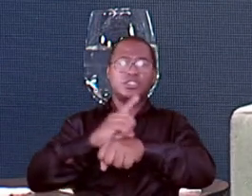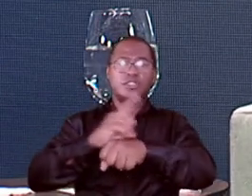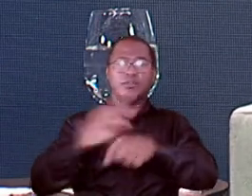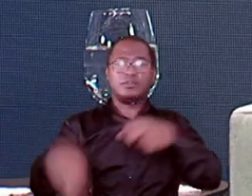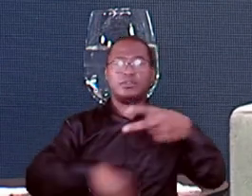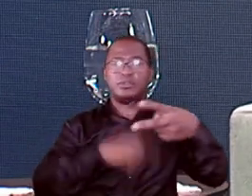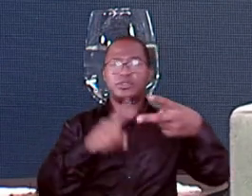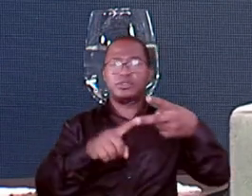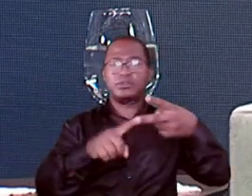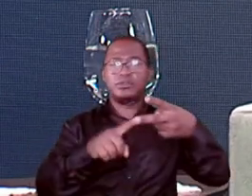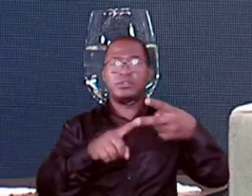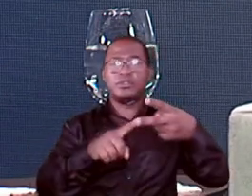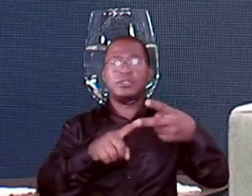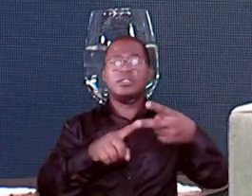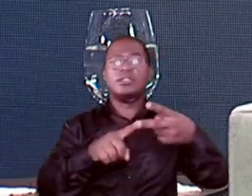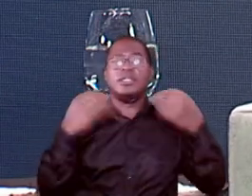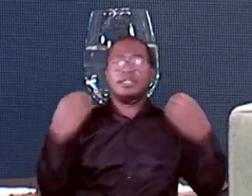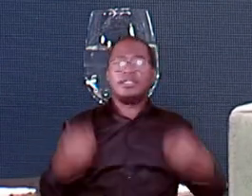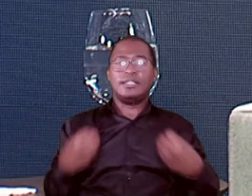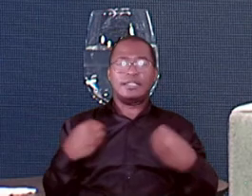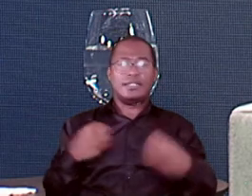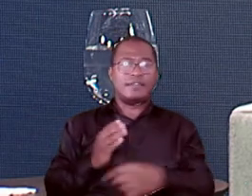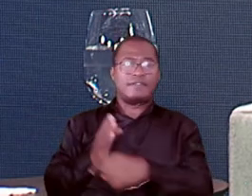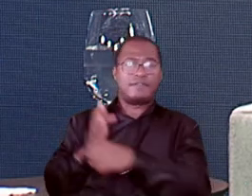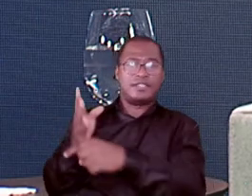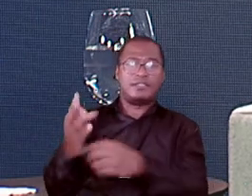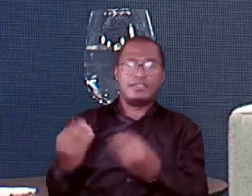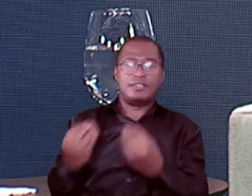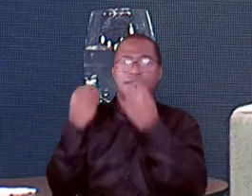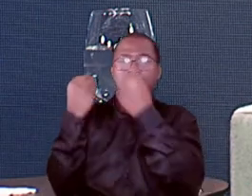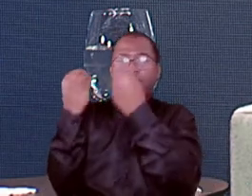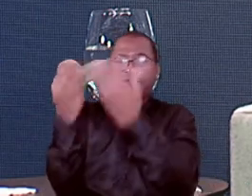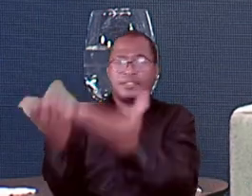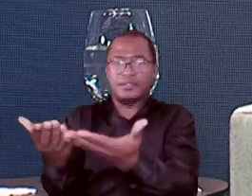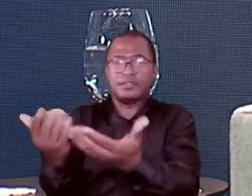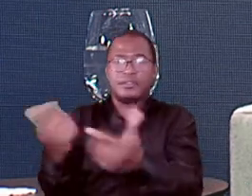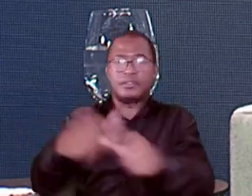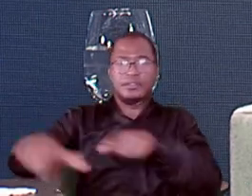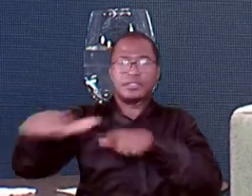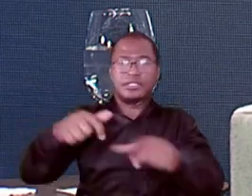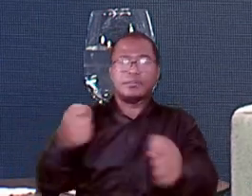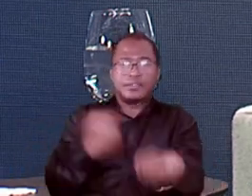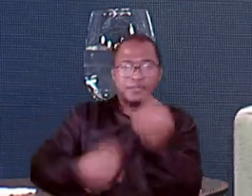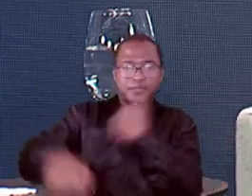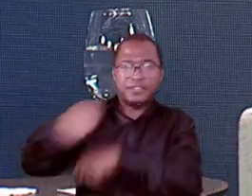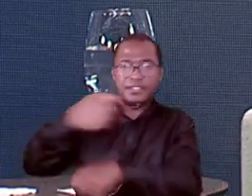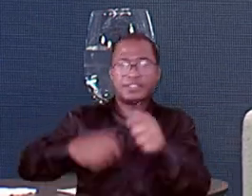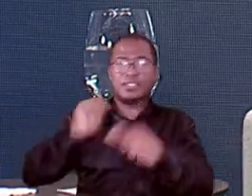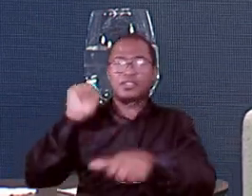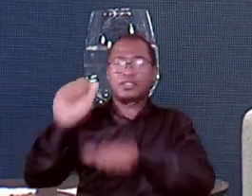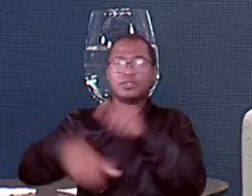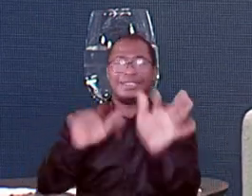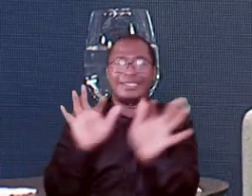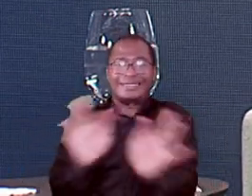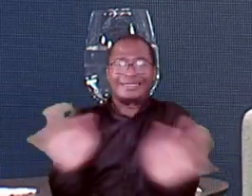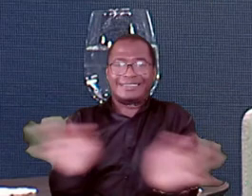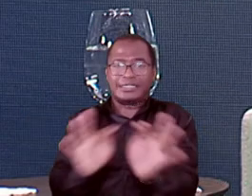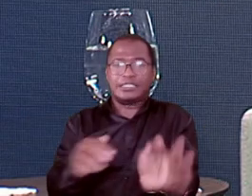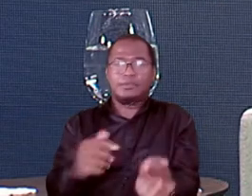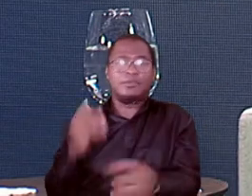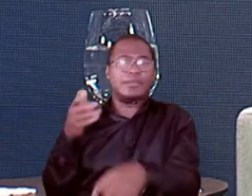é levando serviços financeiros de uma forma de uma experiência muito facilitada para isso nós iniciamos essa jornada